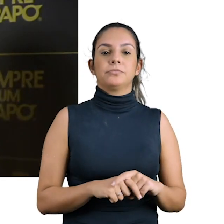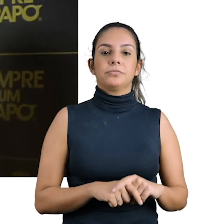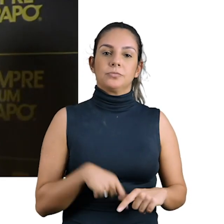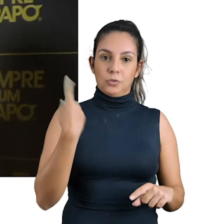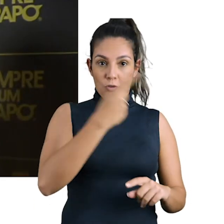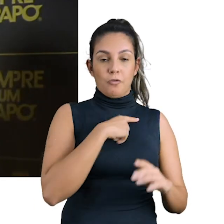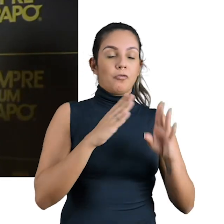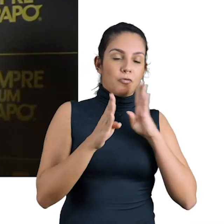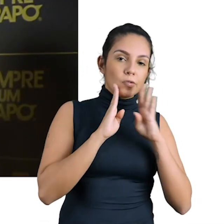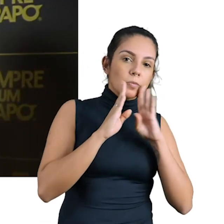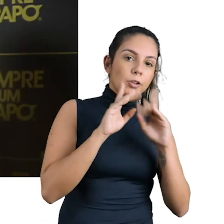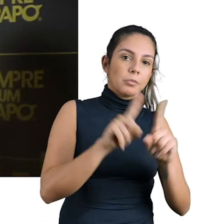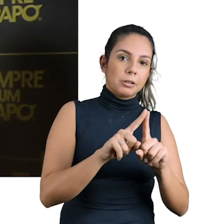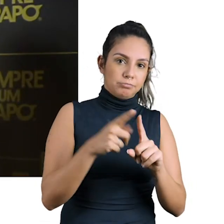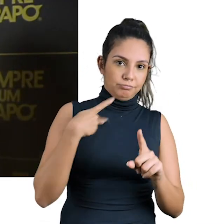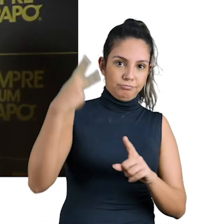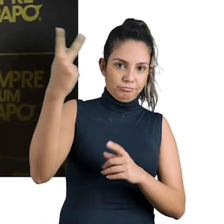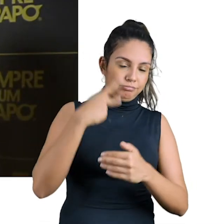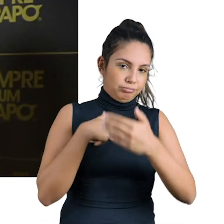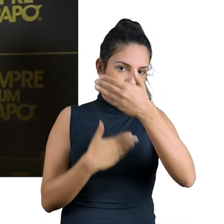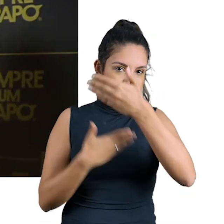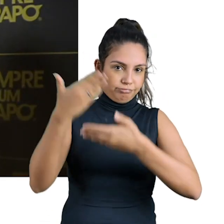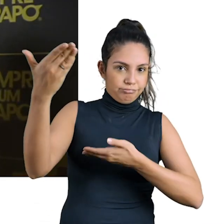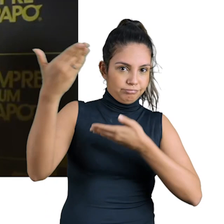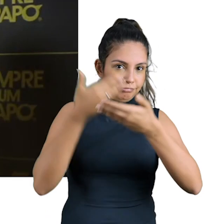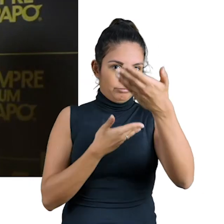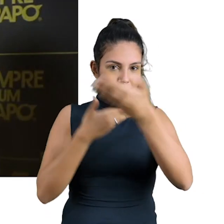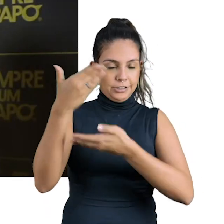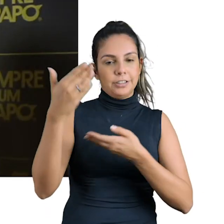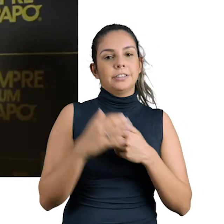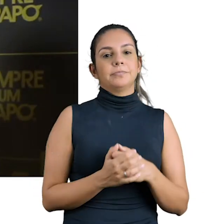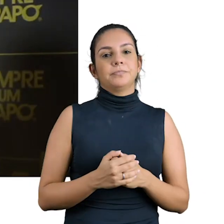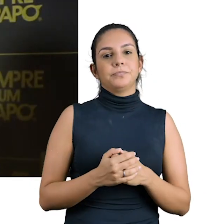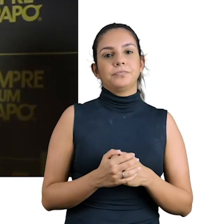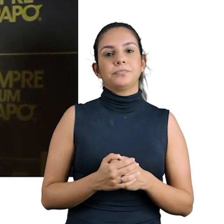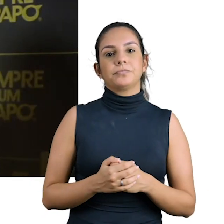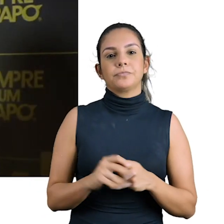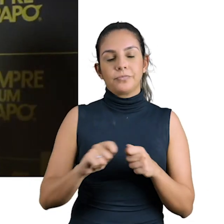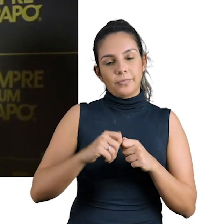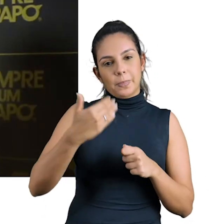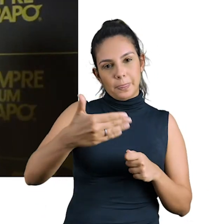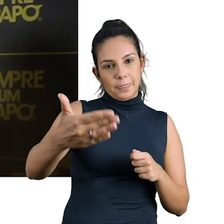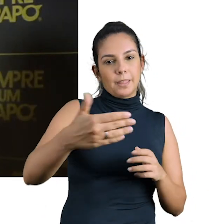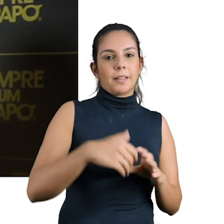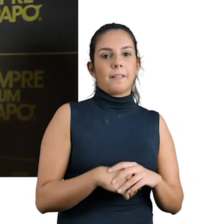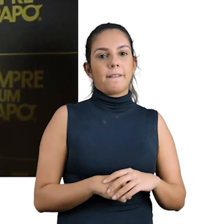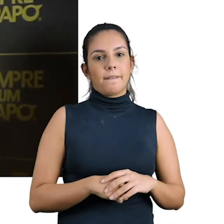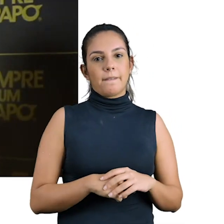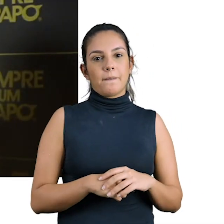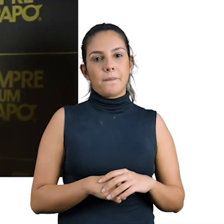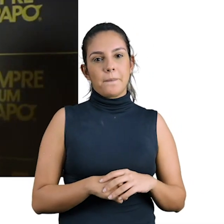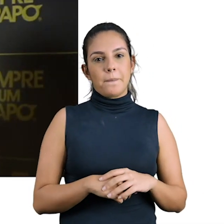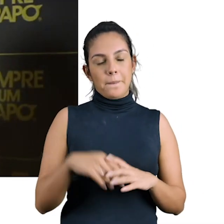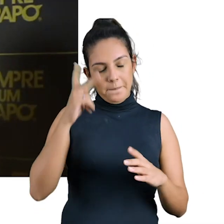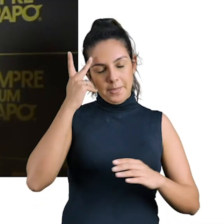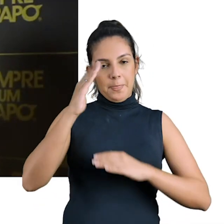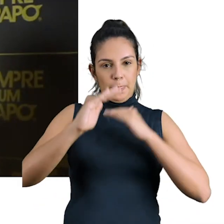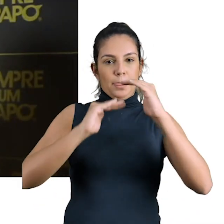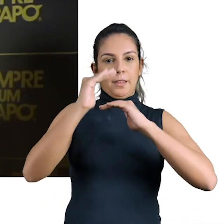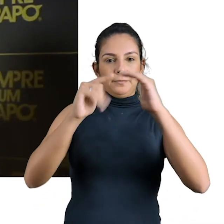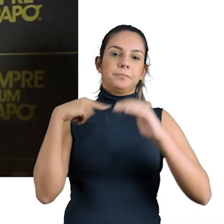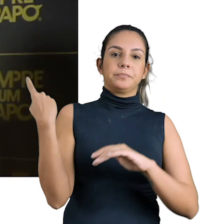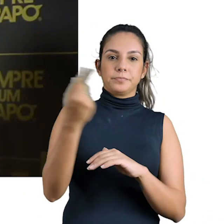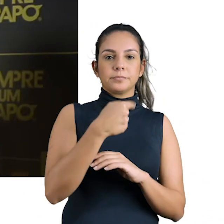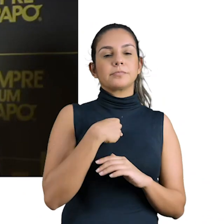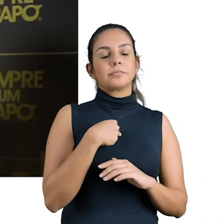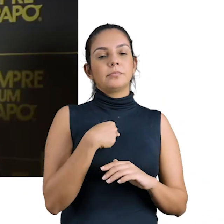também no nosso Face. É essa sinergia que a gente está procurando fazer daqui para frente para aprimorar e desenvolver